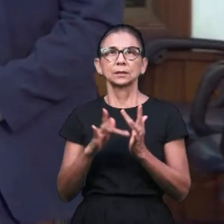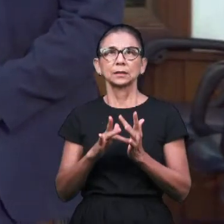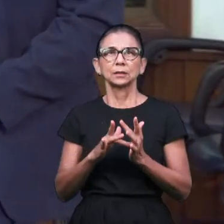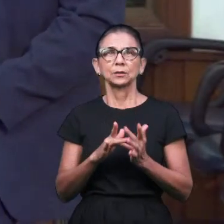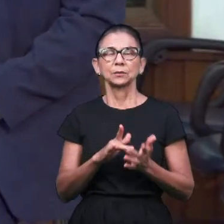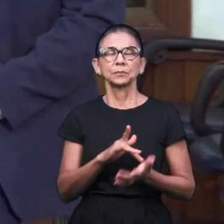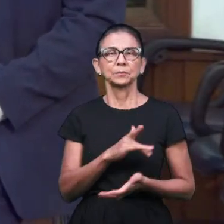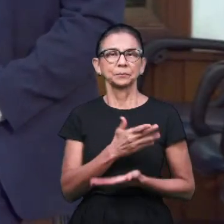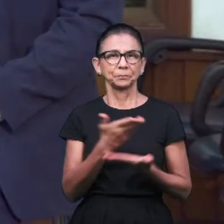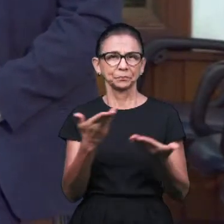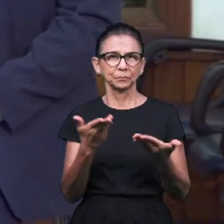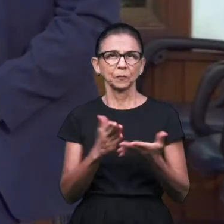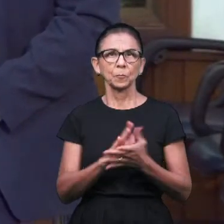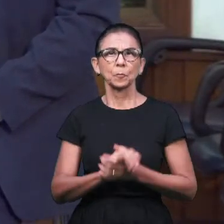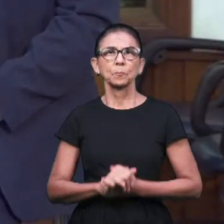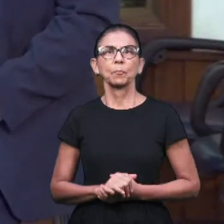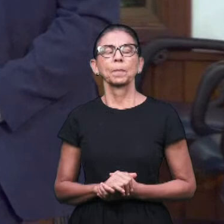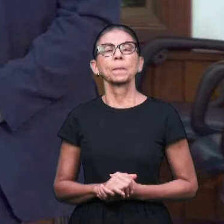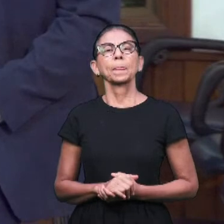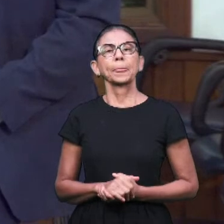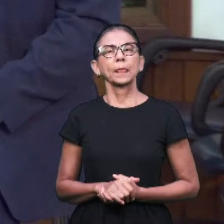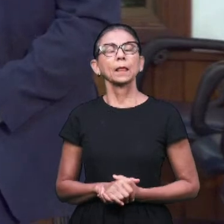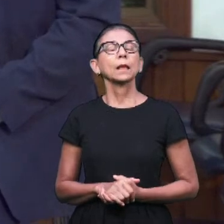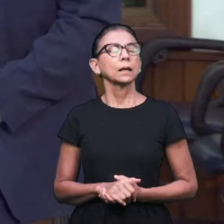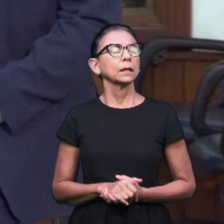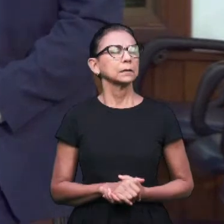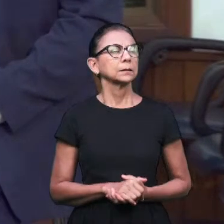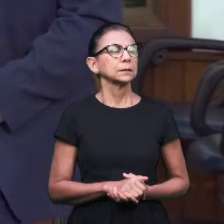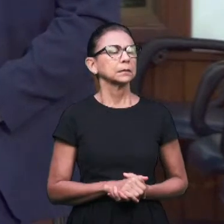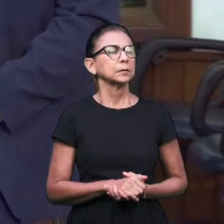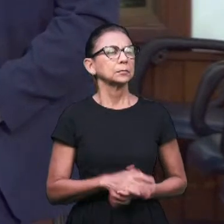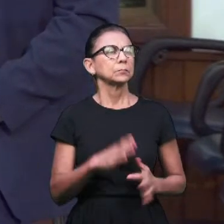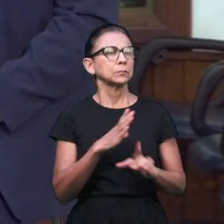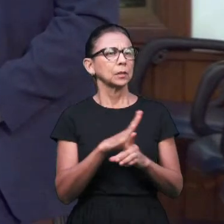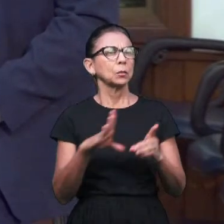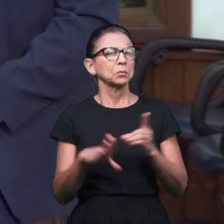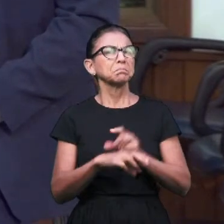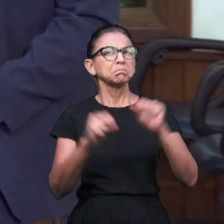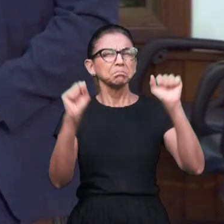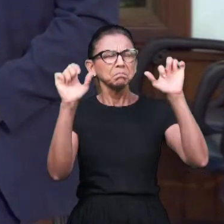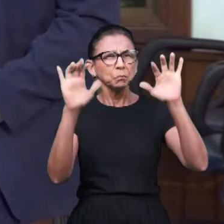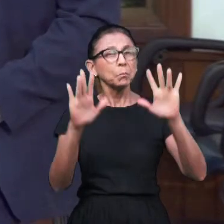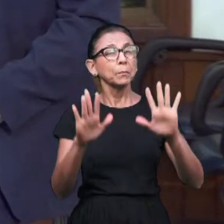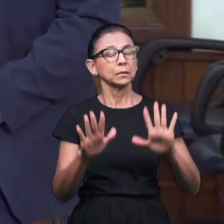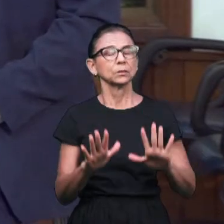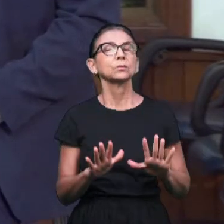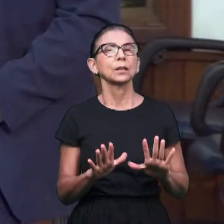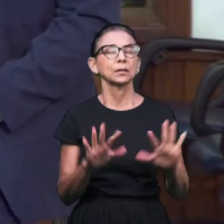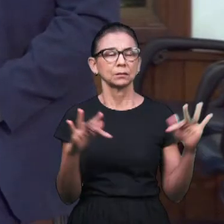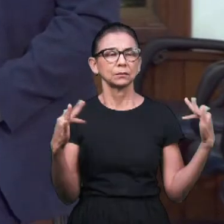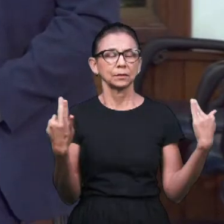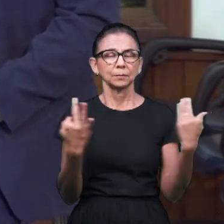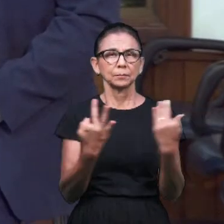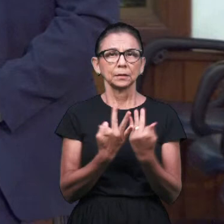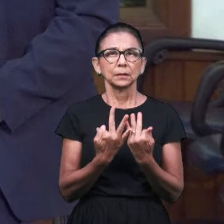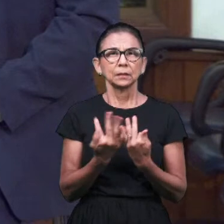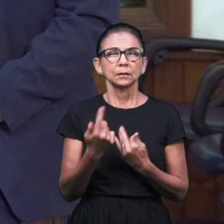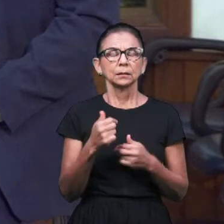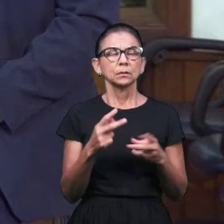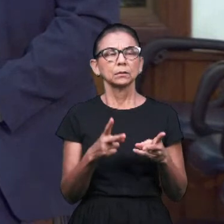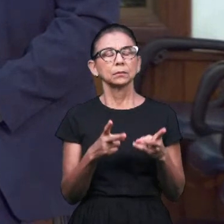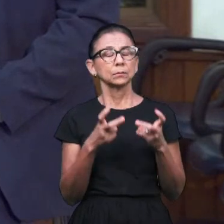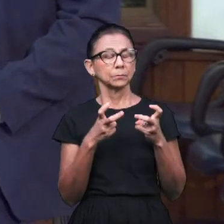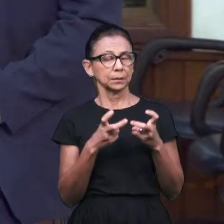Ian. Realmente esse culto tem sido um culto muito abençoado, porque nós temos observado